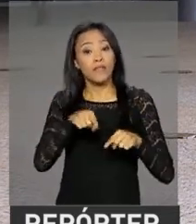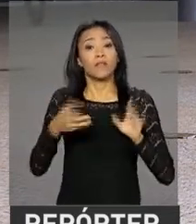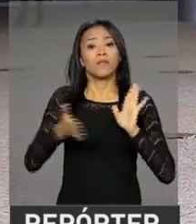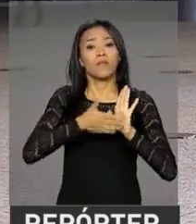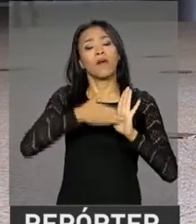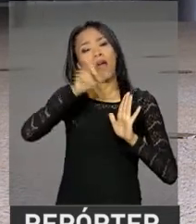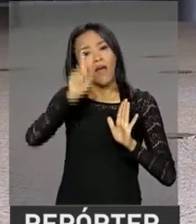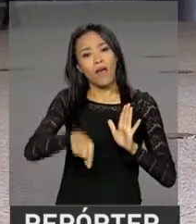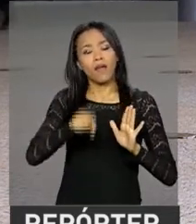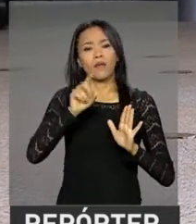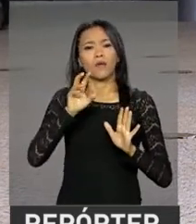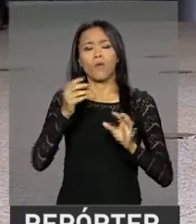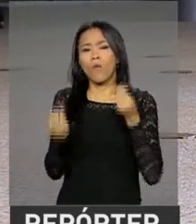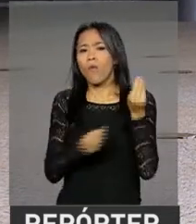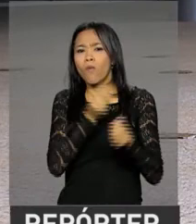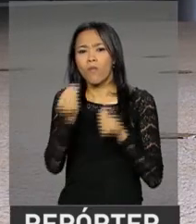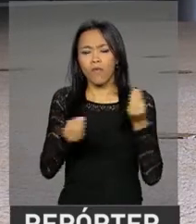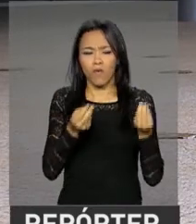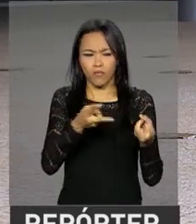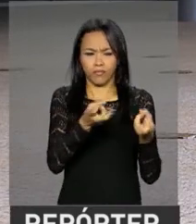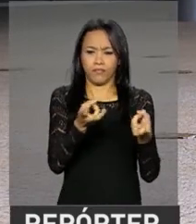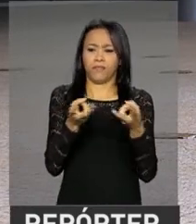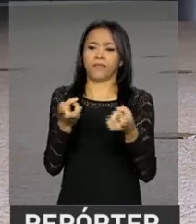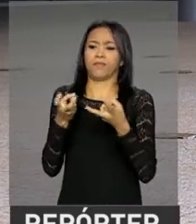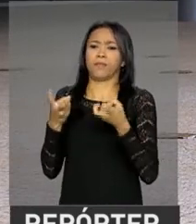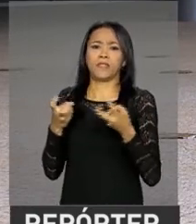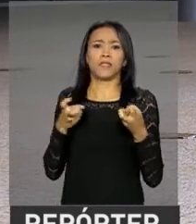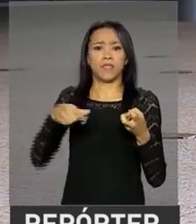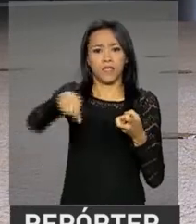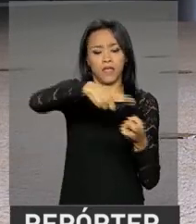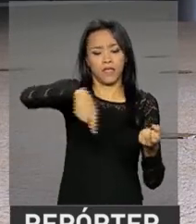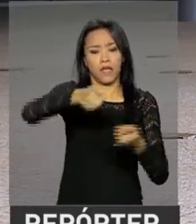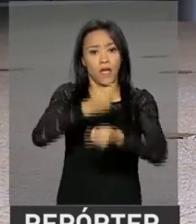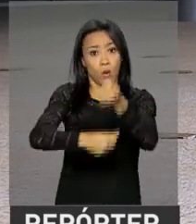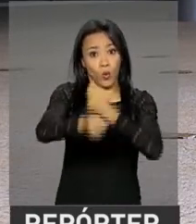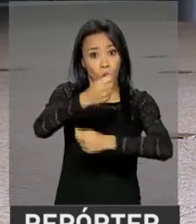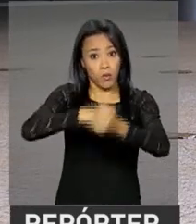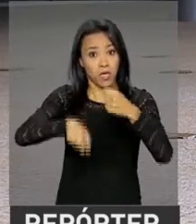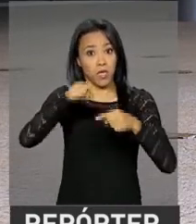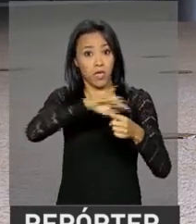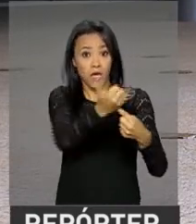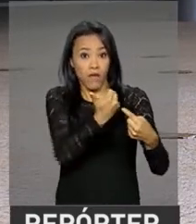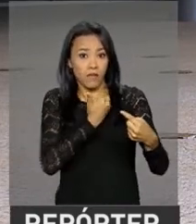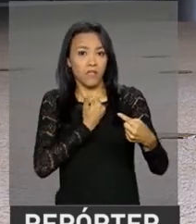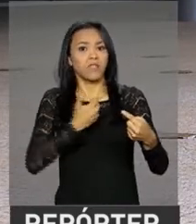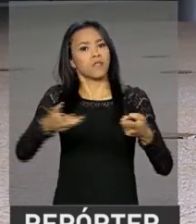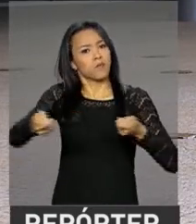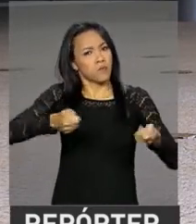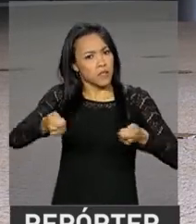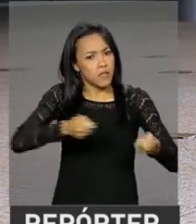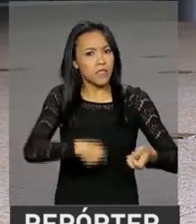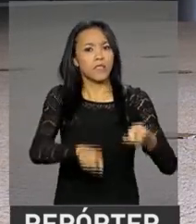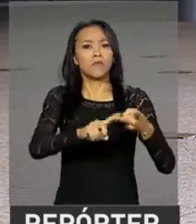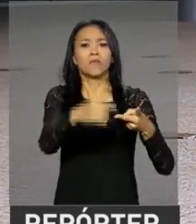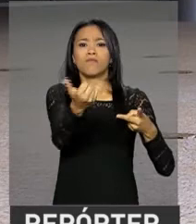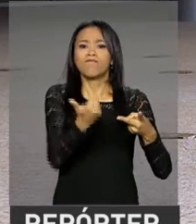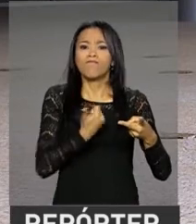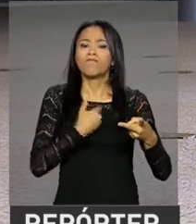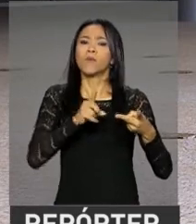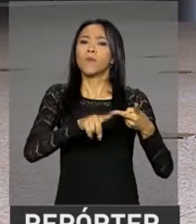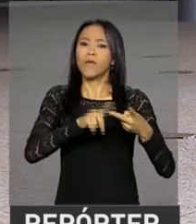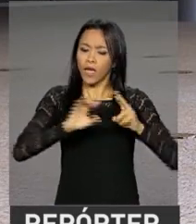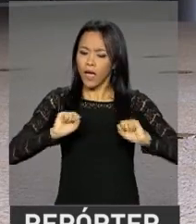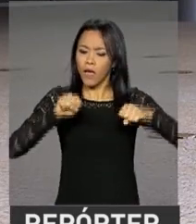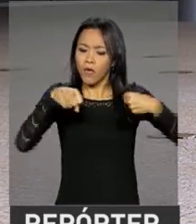a observação de um conjunto de indicadores da economia que sinaliza e estabilização no curto prazo e uma tendência de